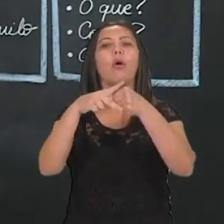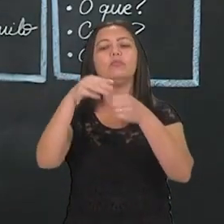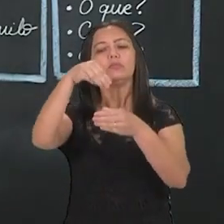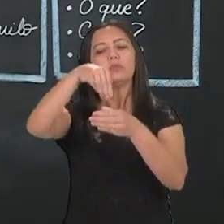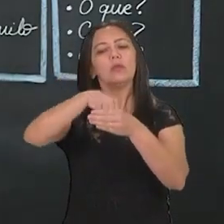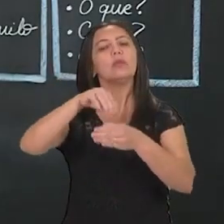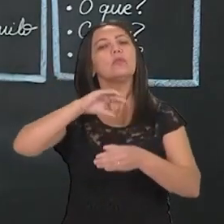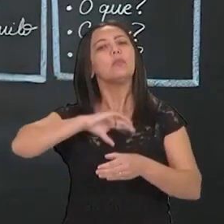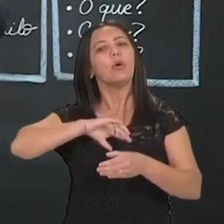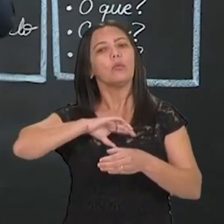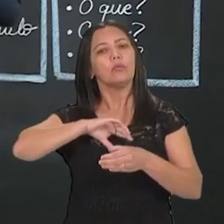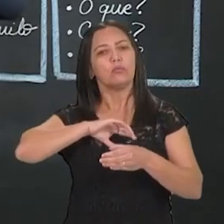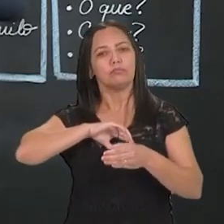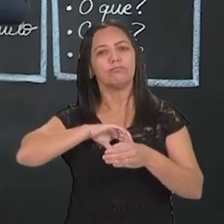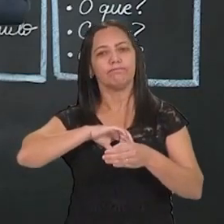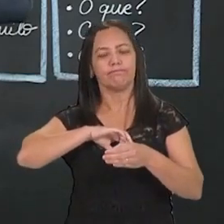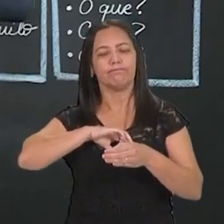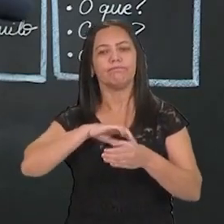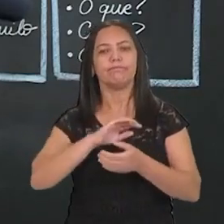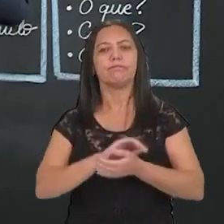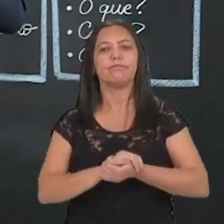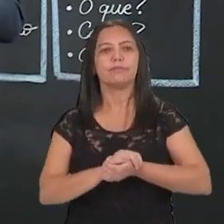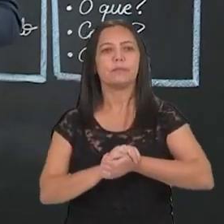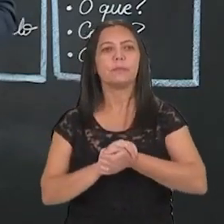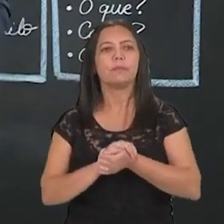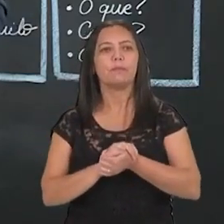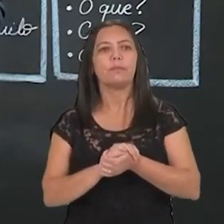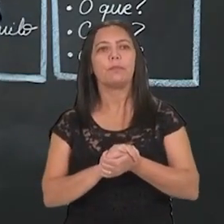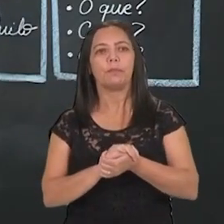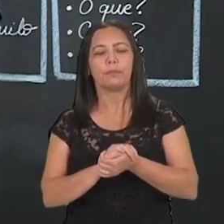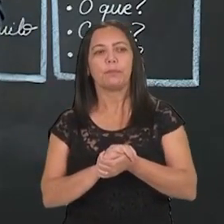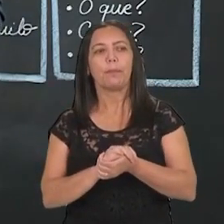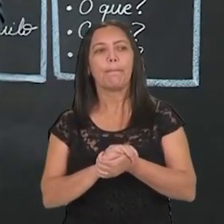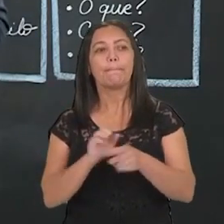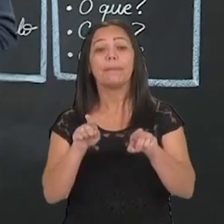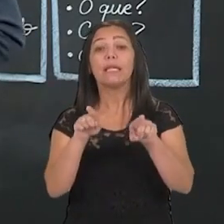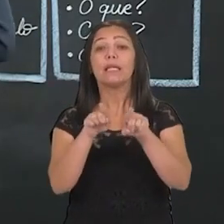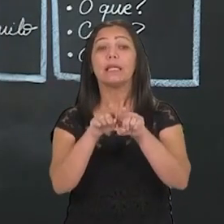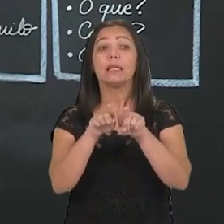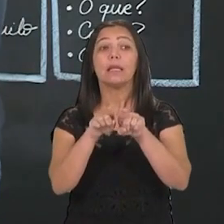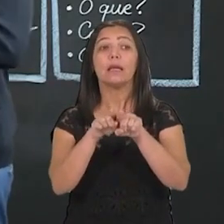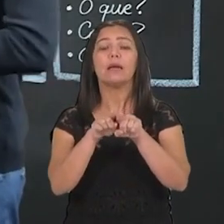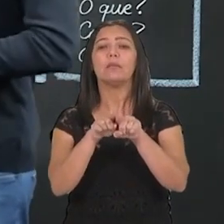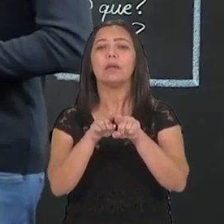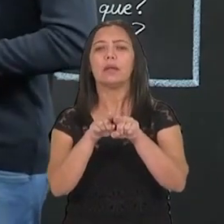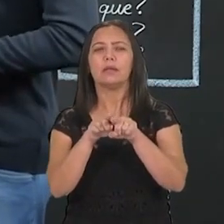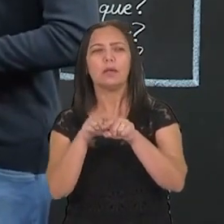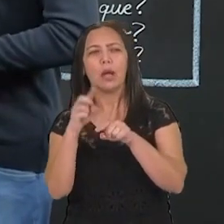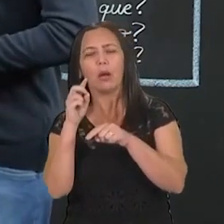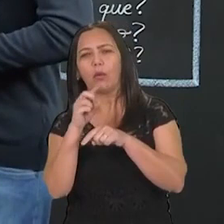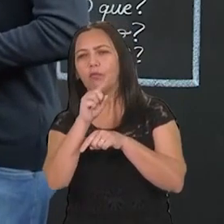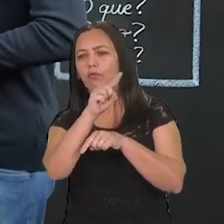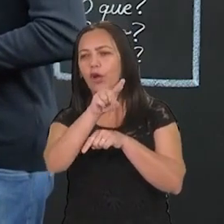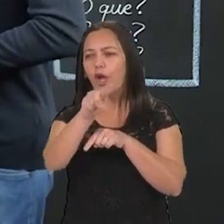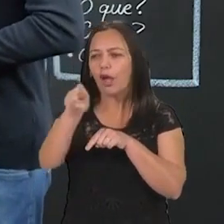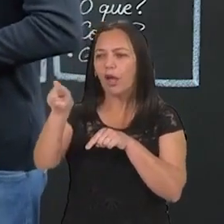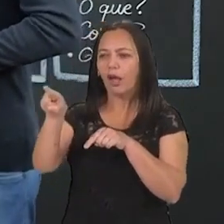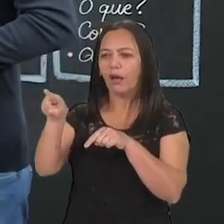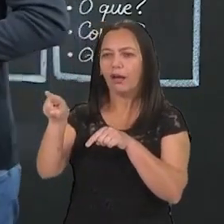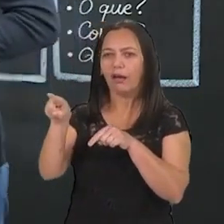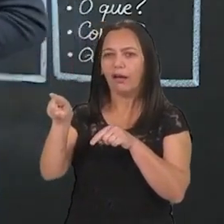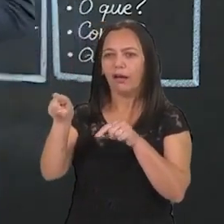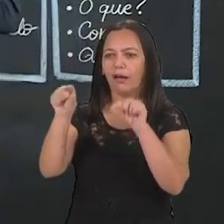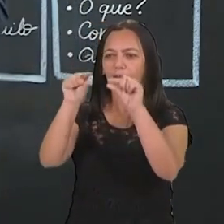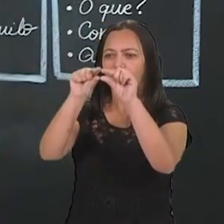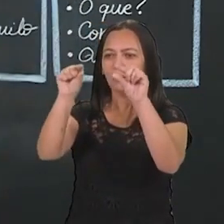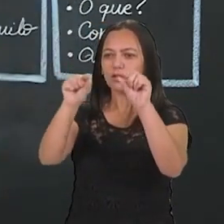língua portuguesa. Substantivos e adjetivos e os pronomes pessoais do caso reto e do caso oblíquo. Mas você deve ter percebido que esse quadro está bem